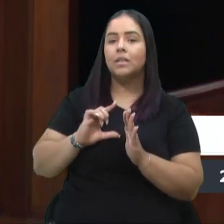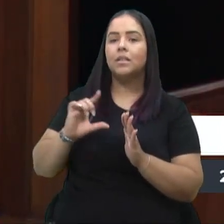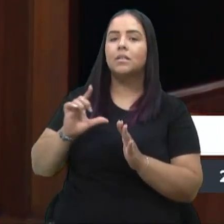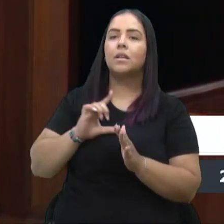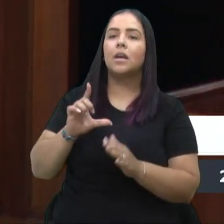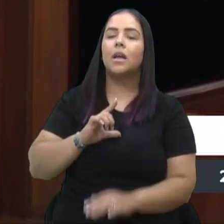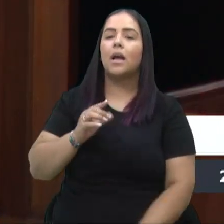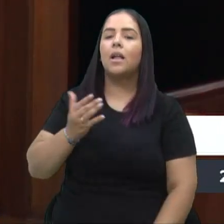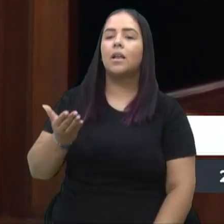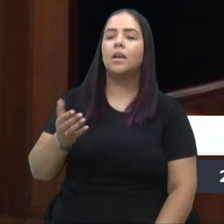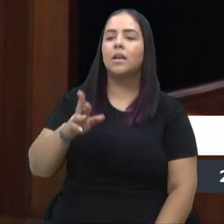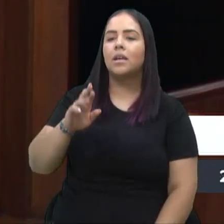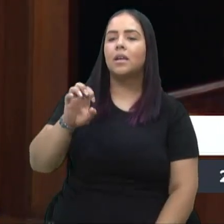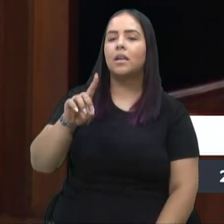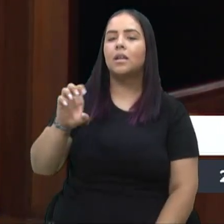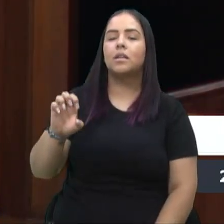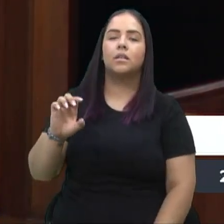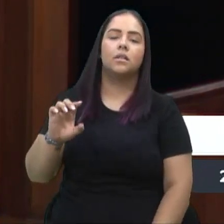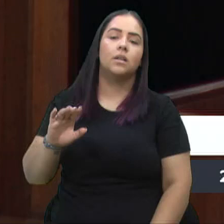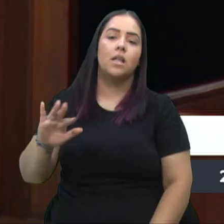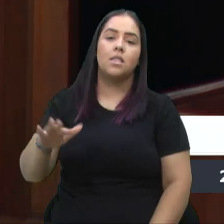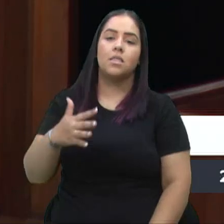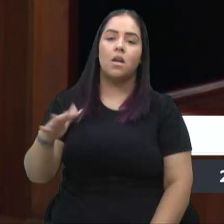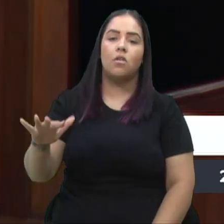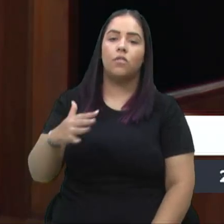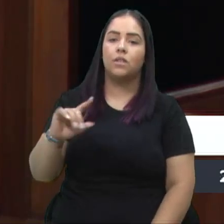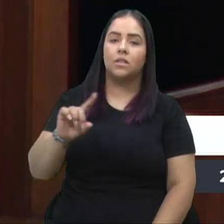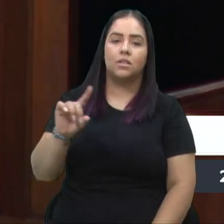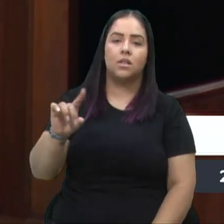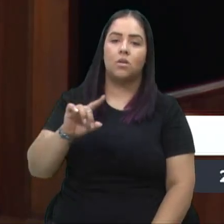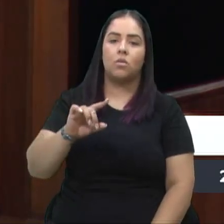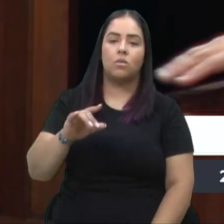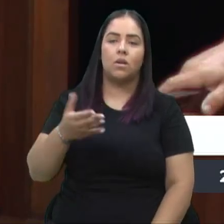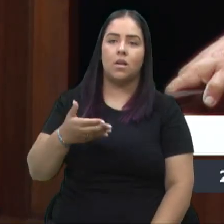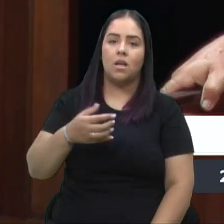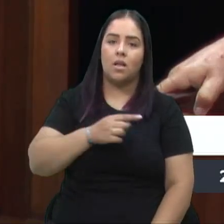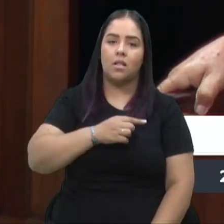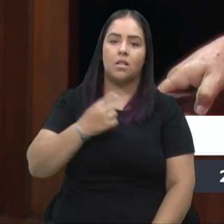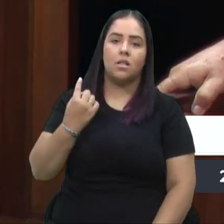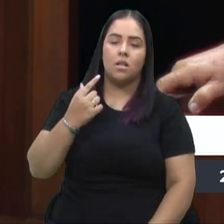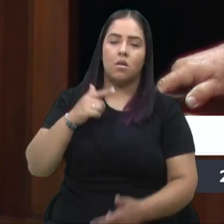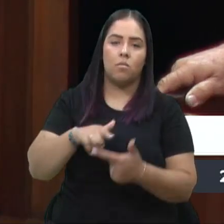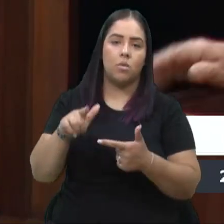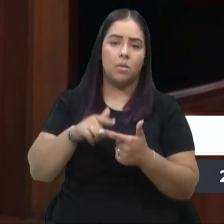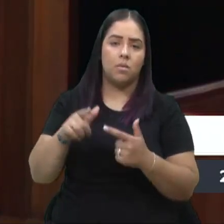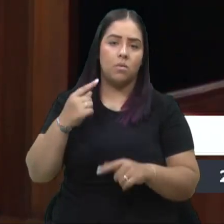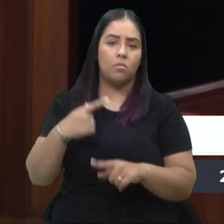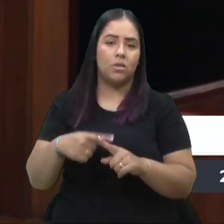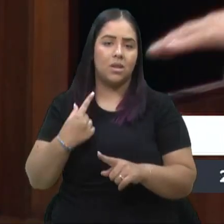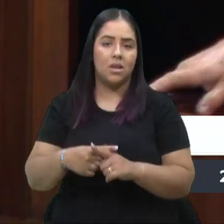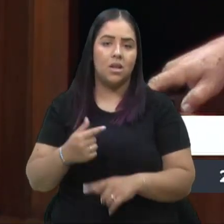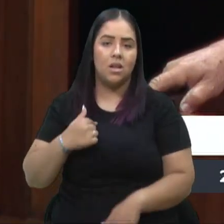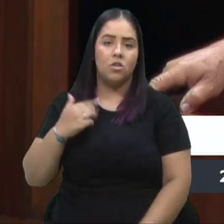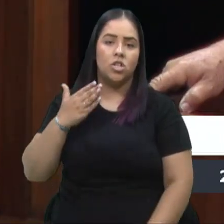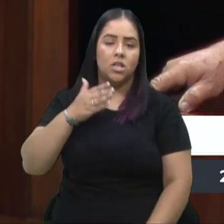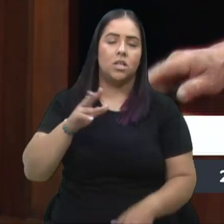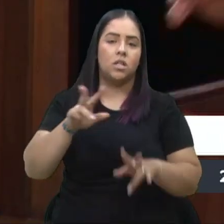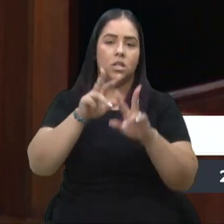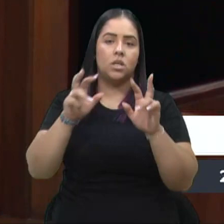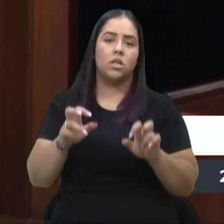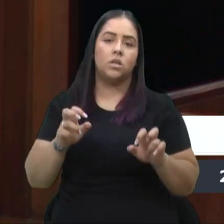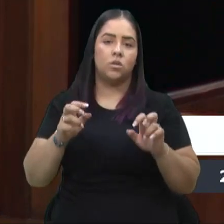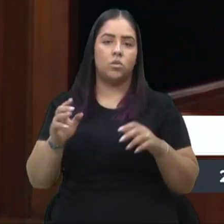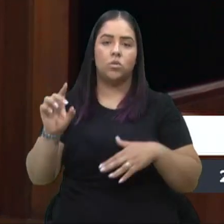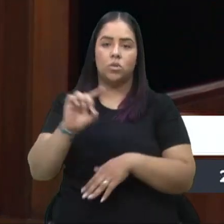ali talvez não teria Deixado Para Trás esse esse problema dali porque que eu cheguei até isso num belo